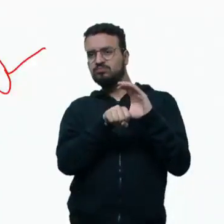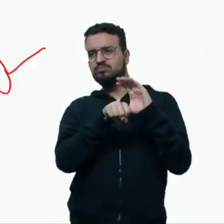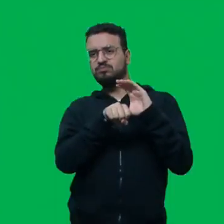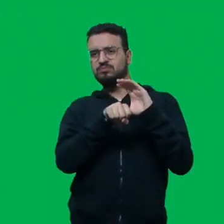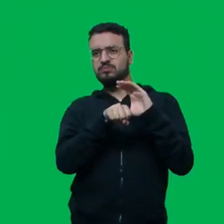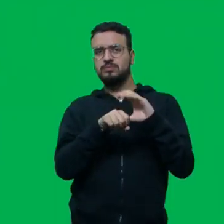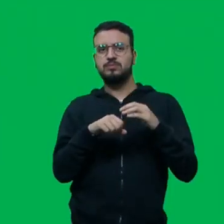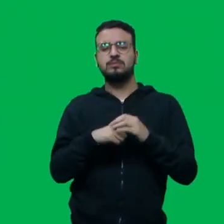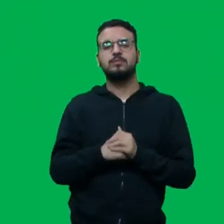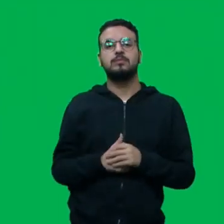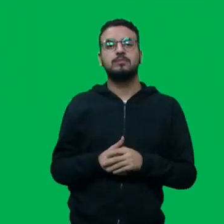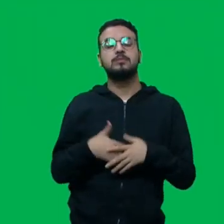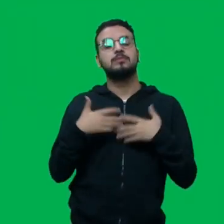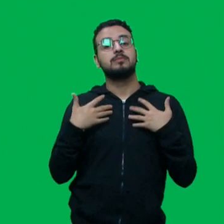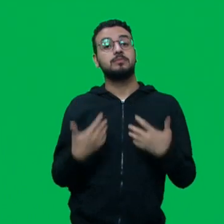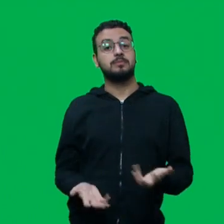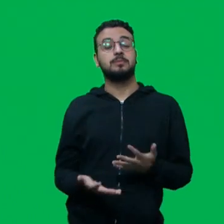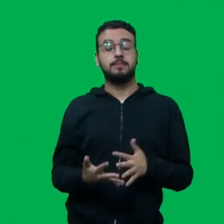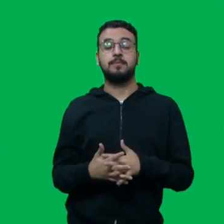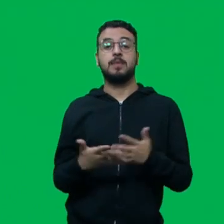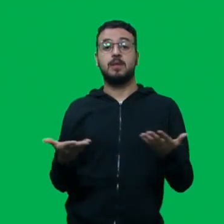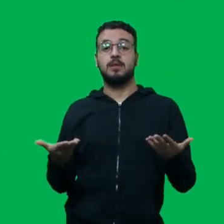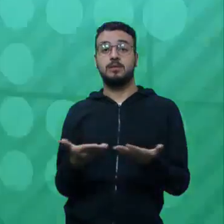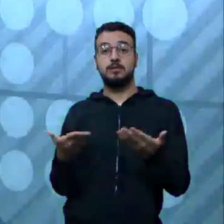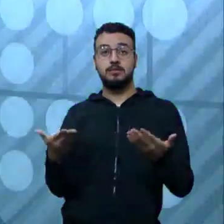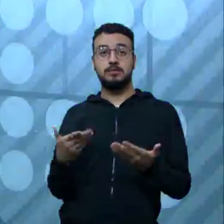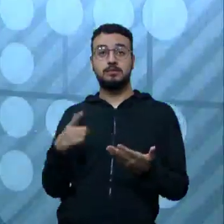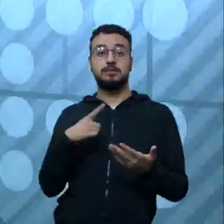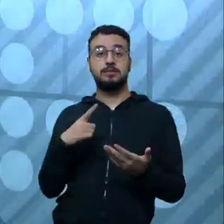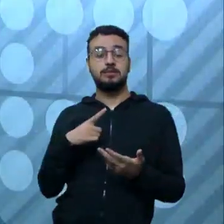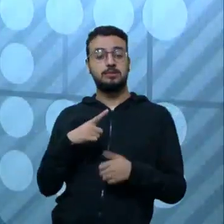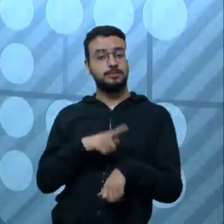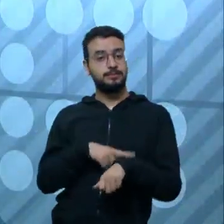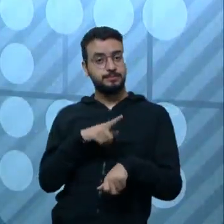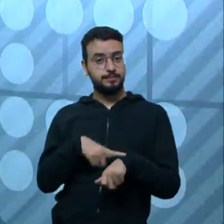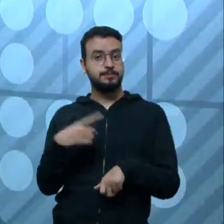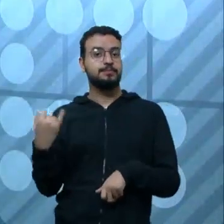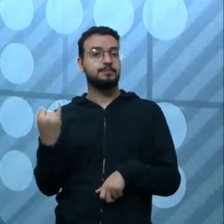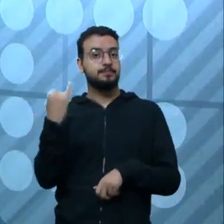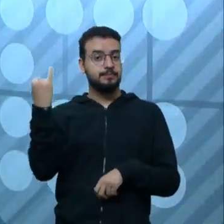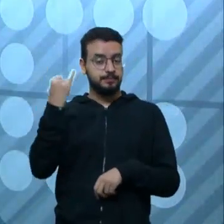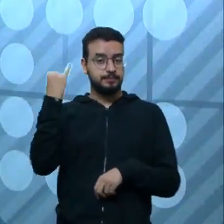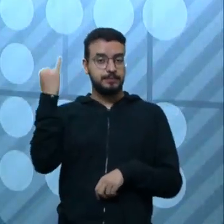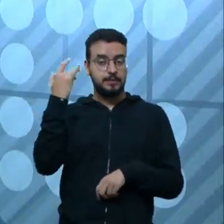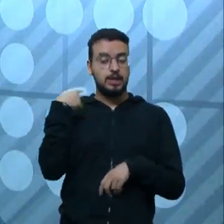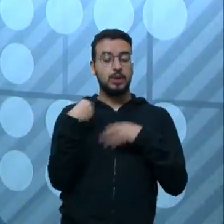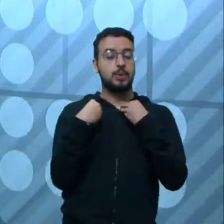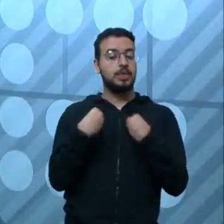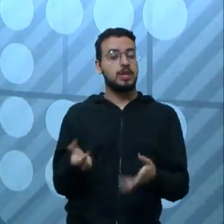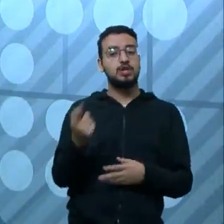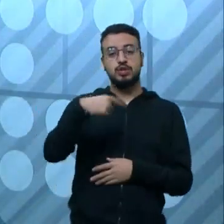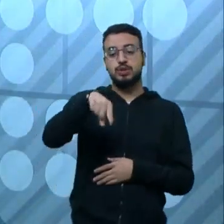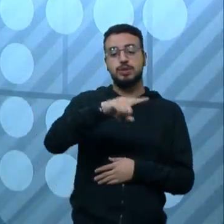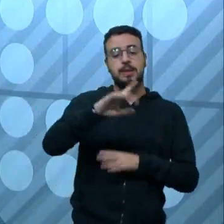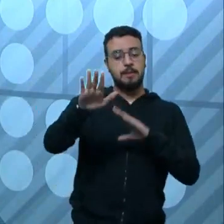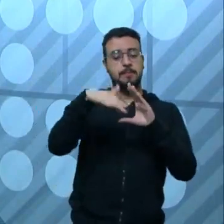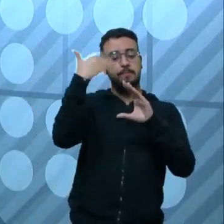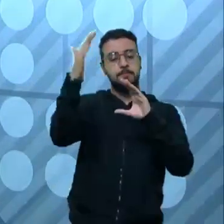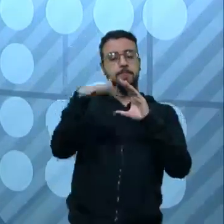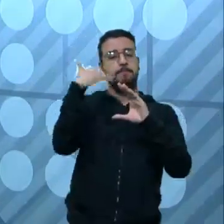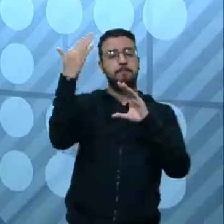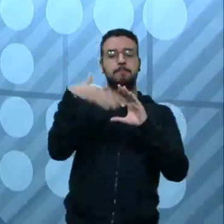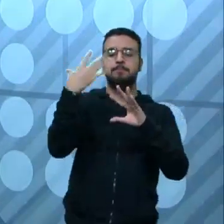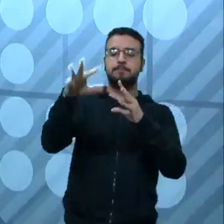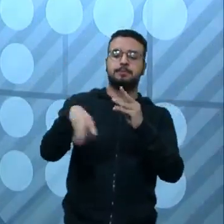certo? Bom, agora a gente tem um momento muito importante, é um momento que eu deixo para vocês mandarem